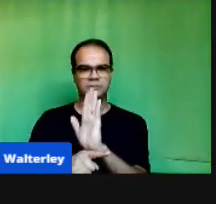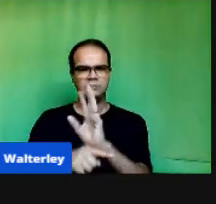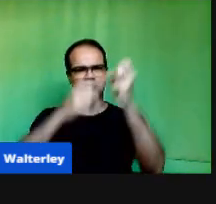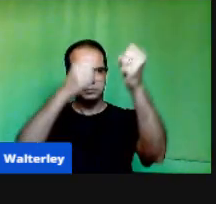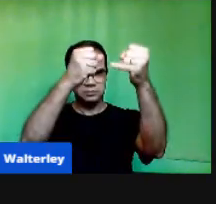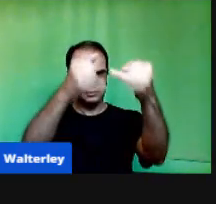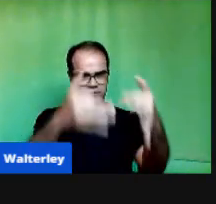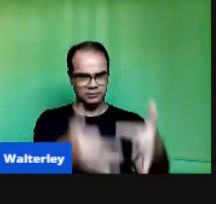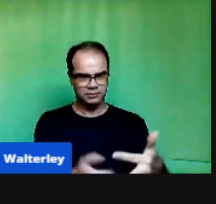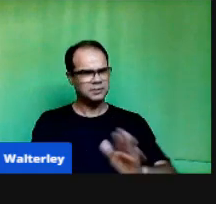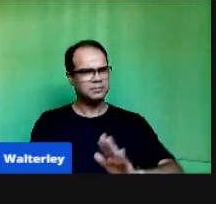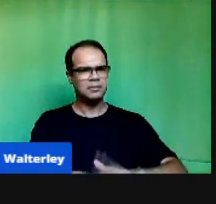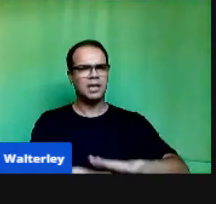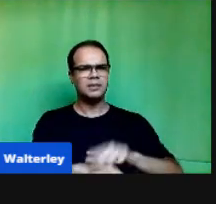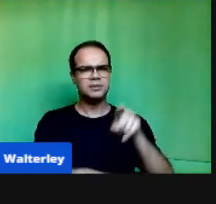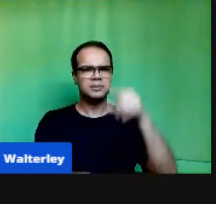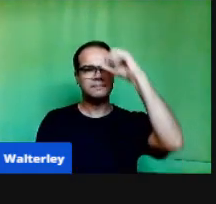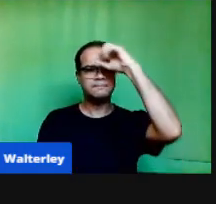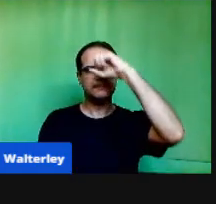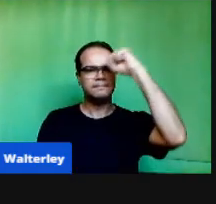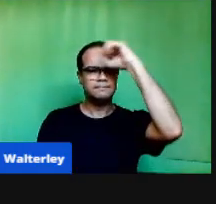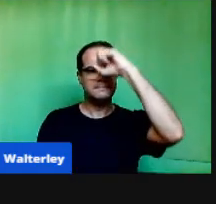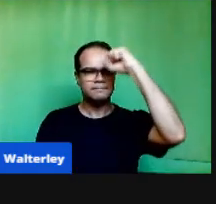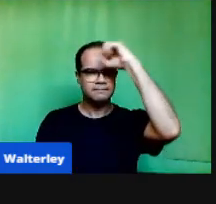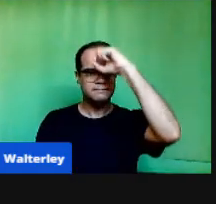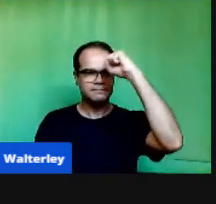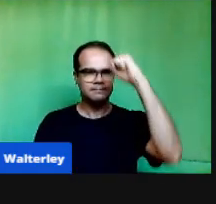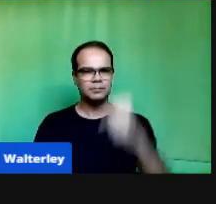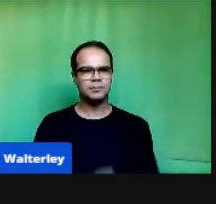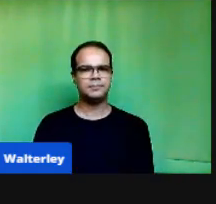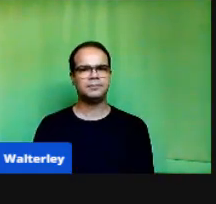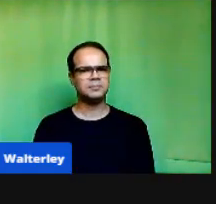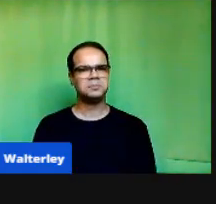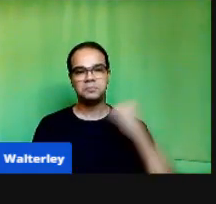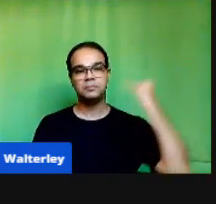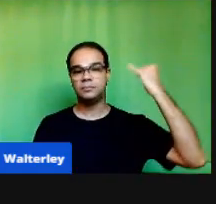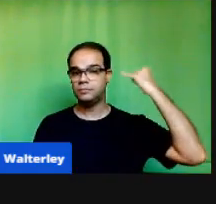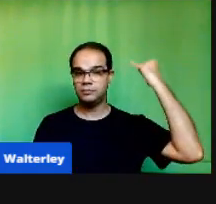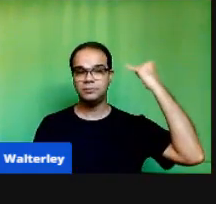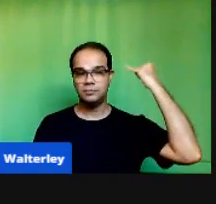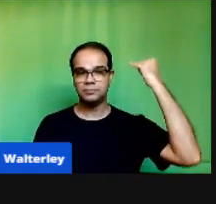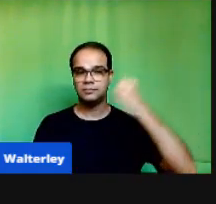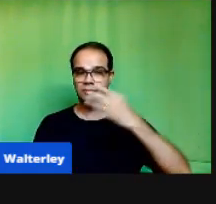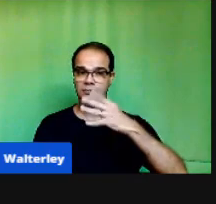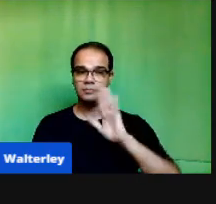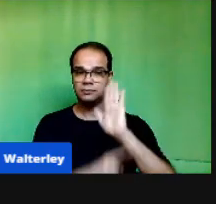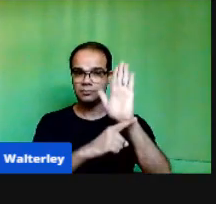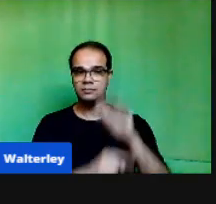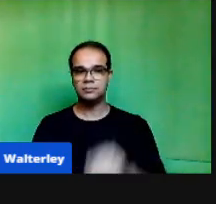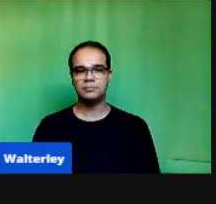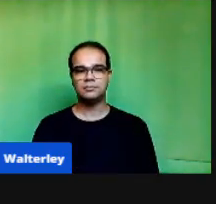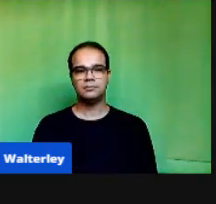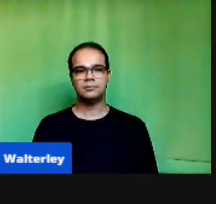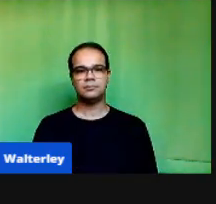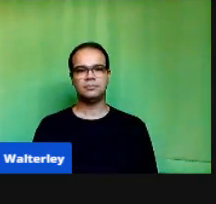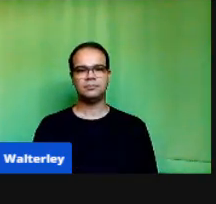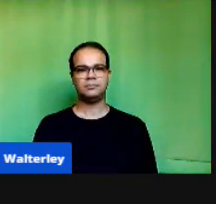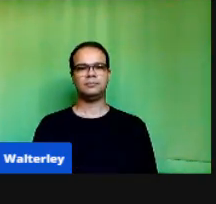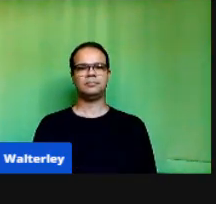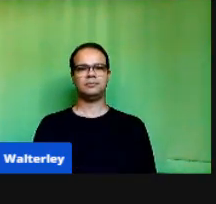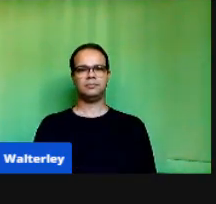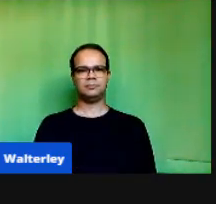Então, chama Jogo Psicológico Casa do Saber. Interessantíssimo, interessantíssimo, tá? Mais um.